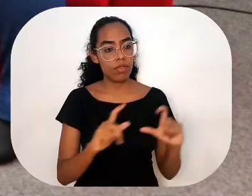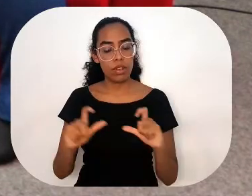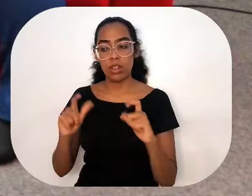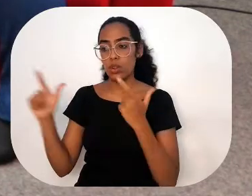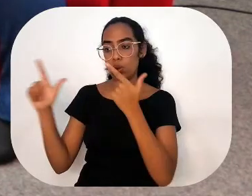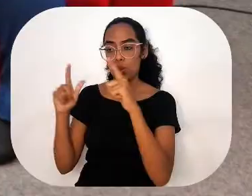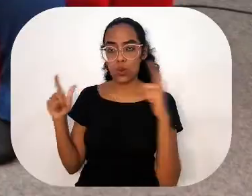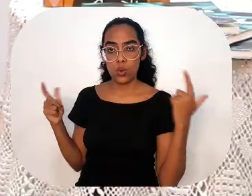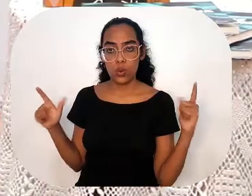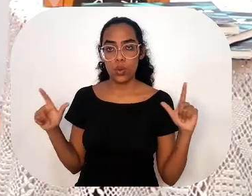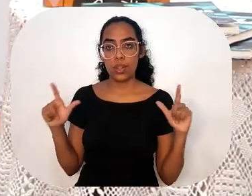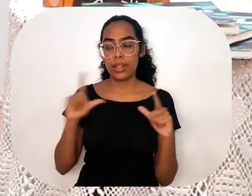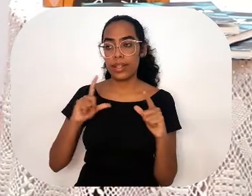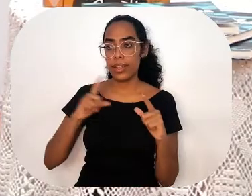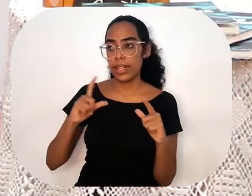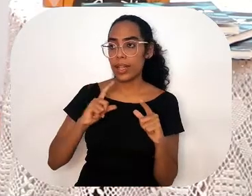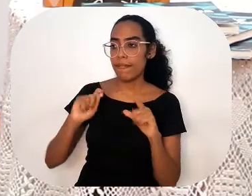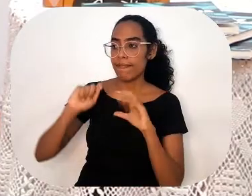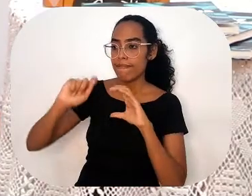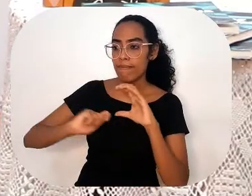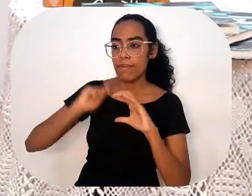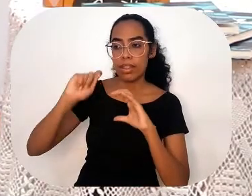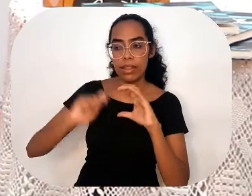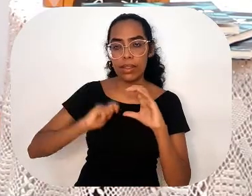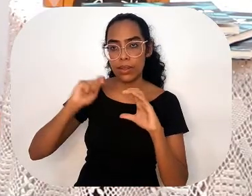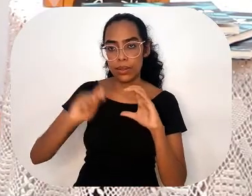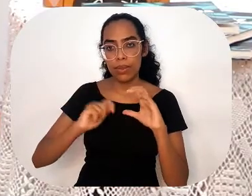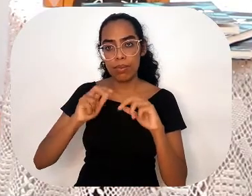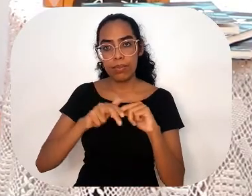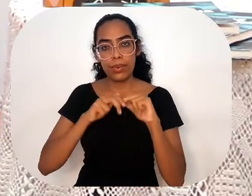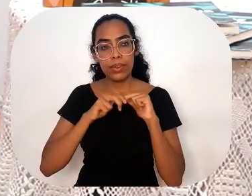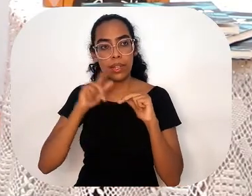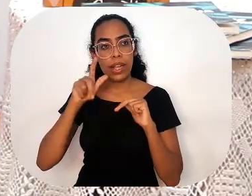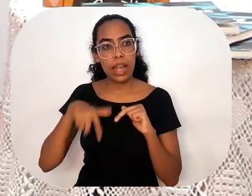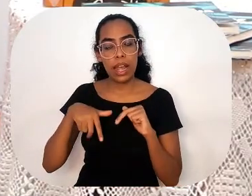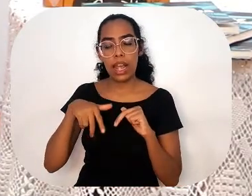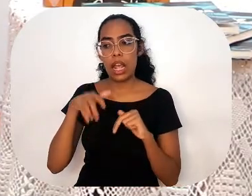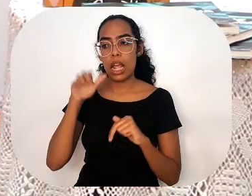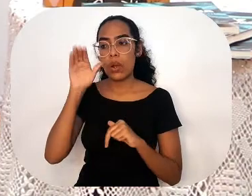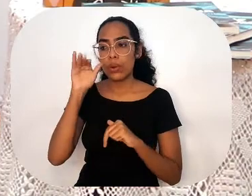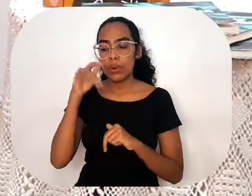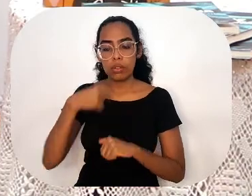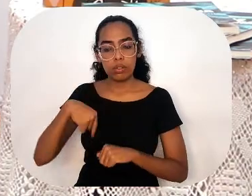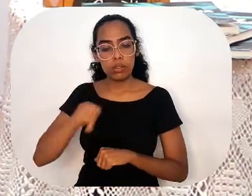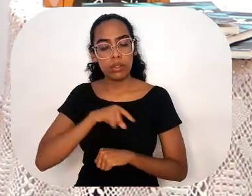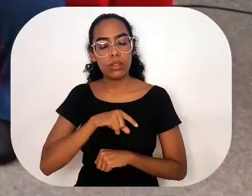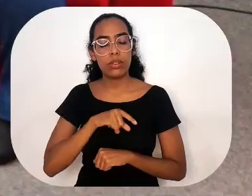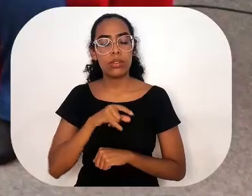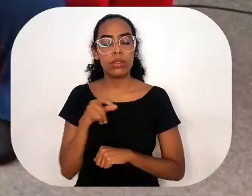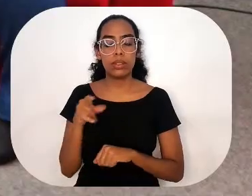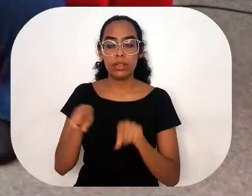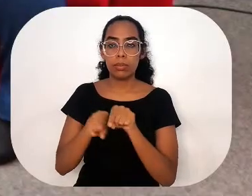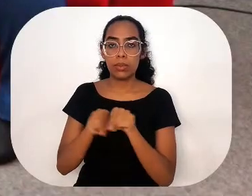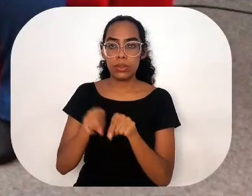e outras coisas do tipo pelo vídeo e assim por diante E isso também é de interesse da sociologia